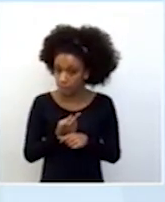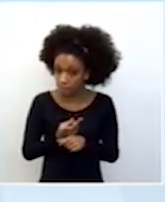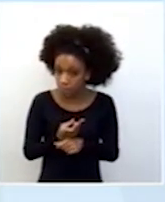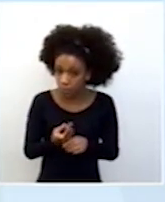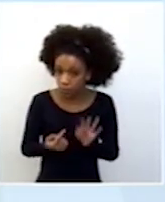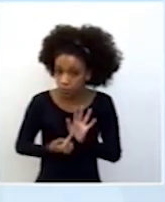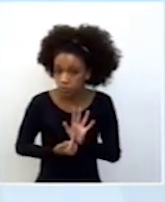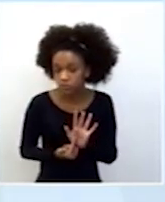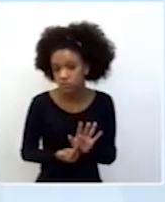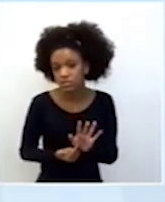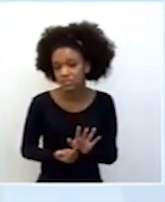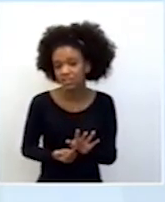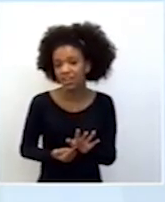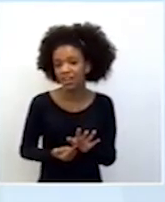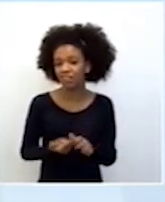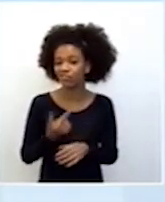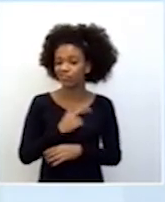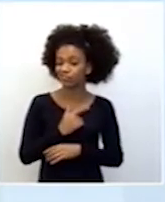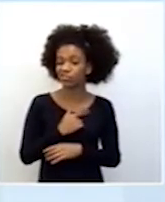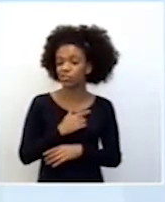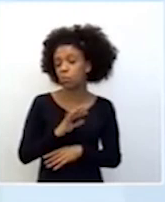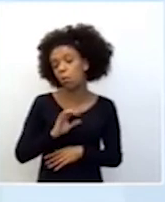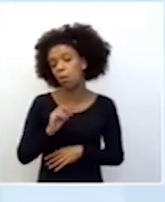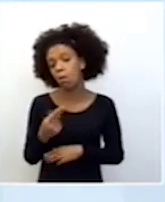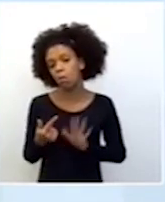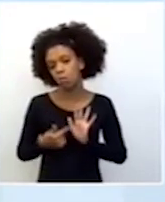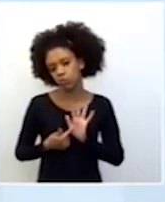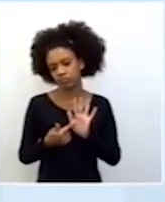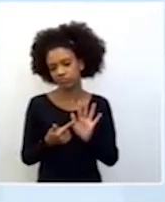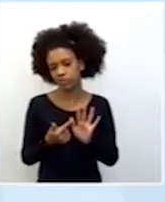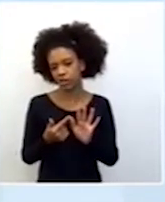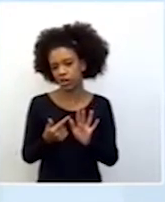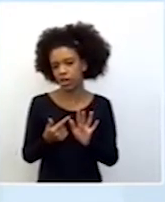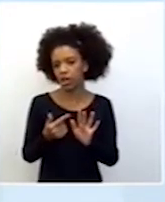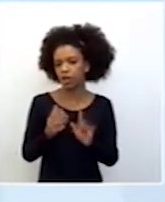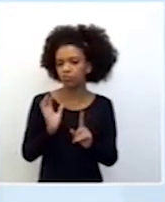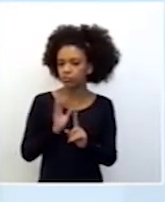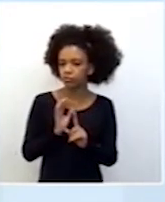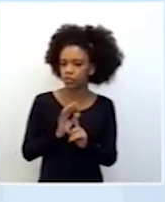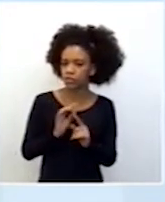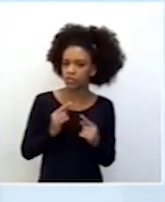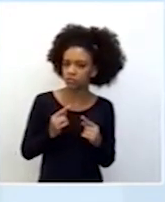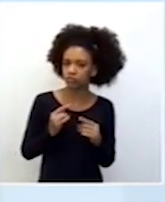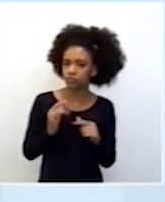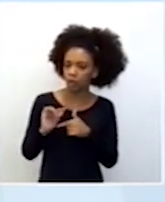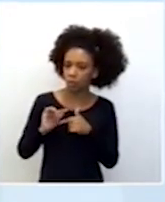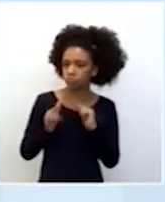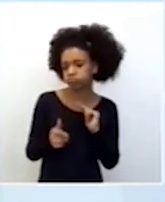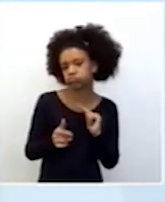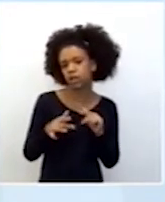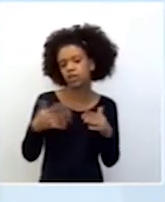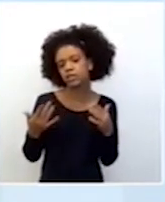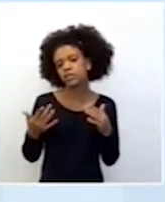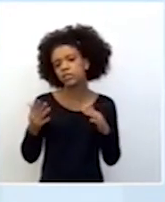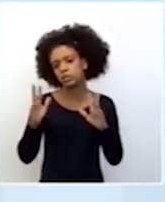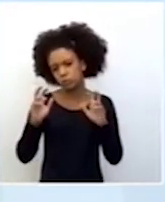situações ridículas ou mostrar de forma não convencional temas normalmente tratados com